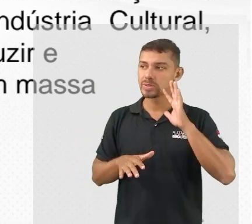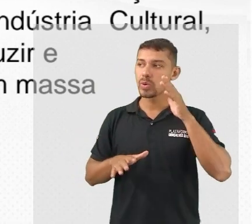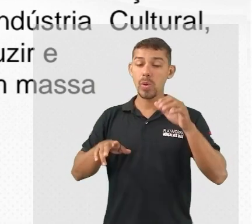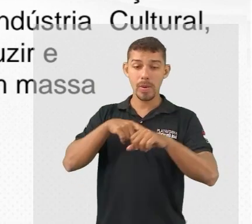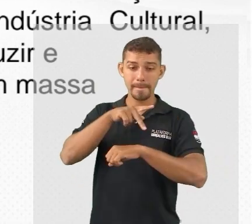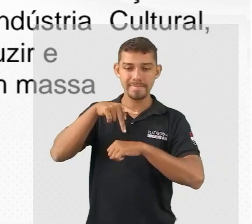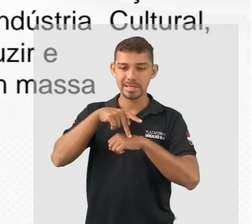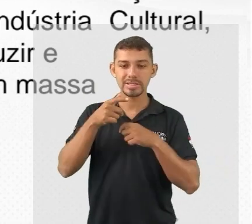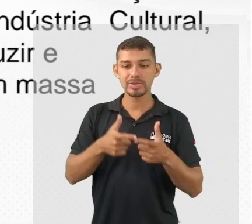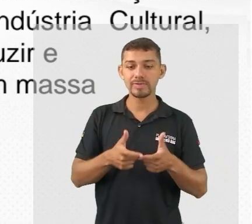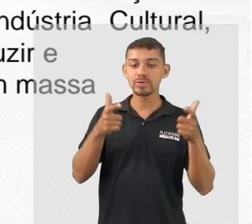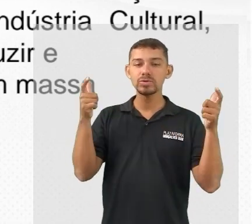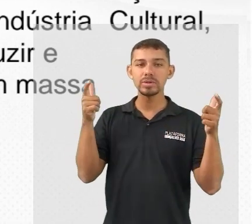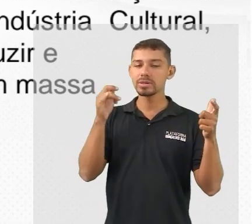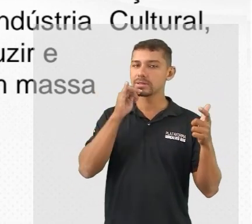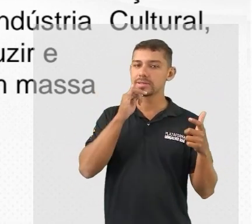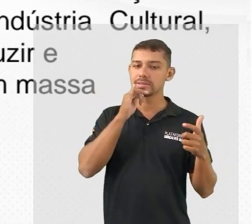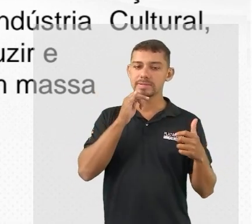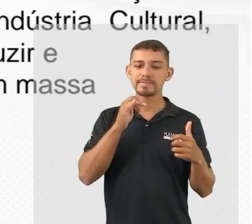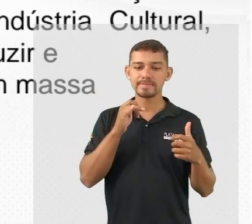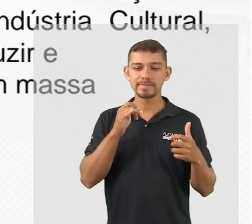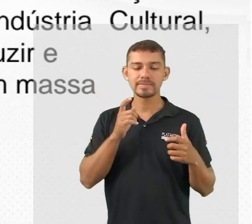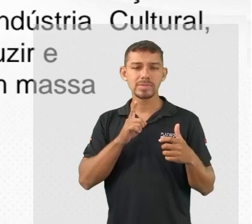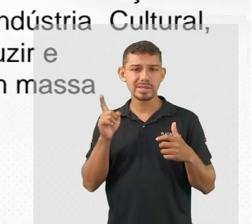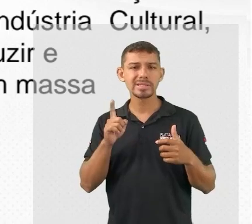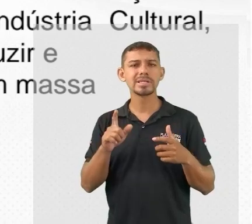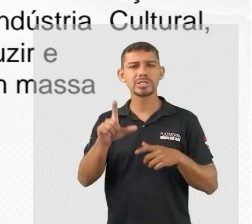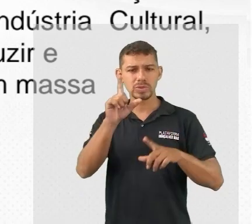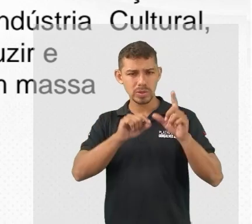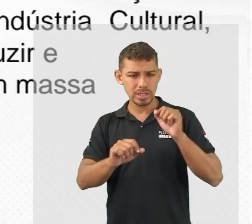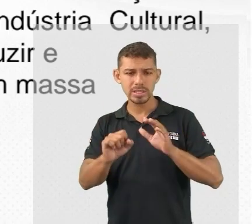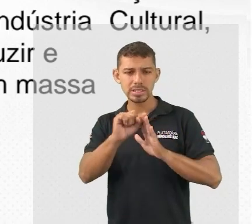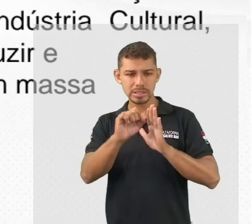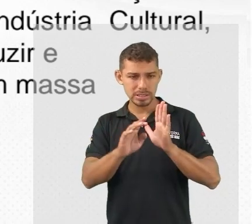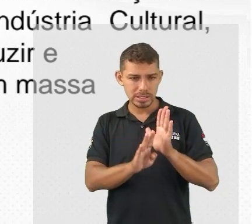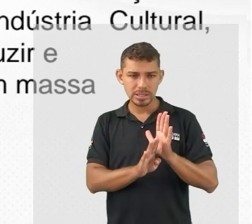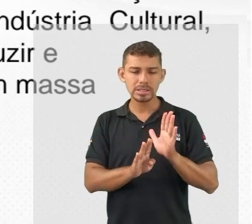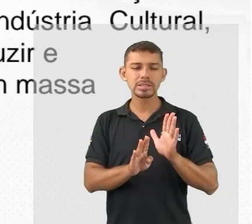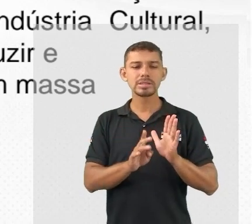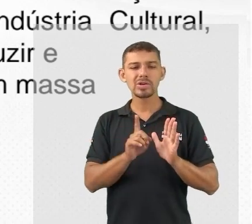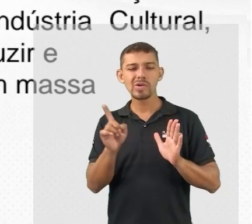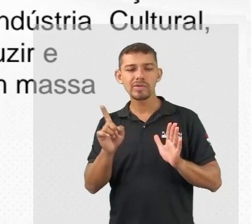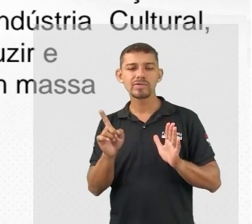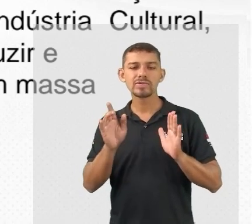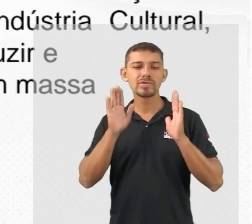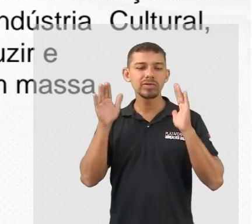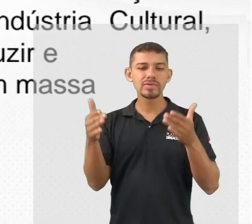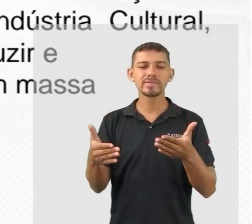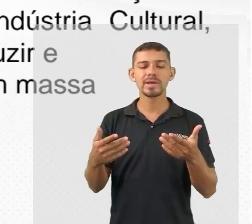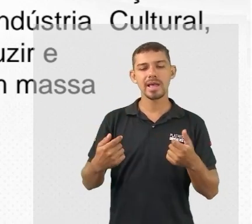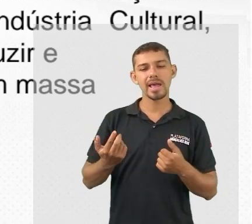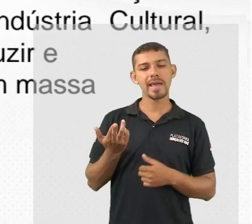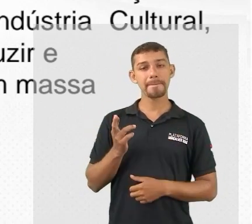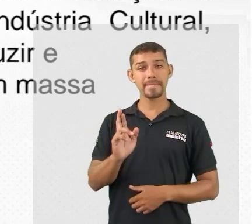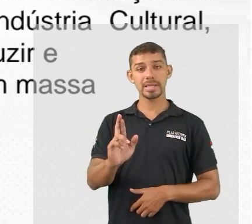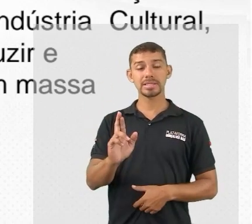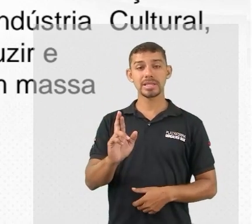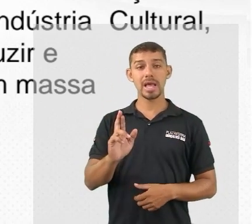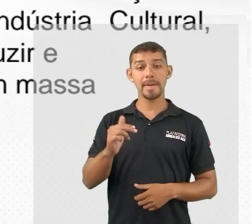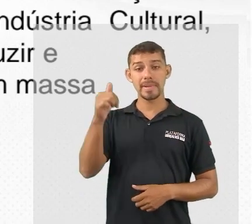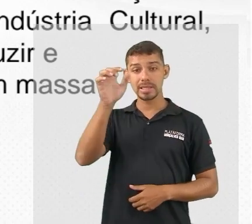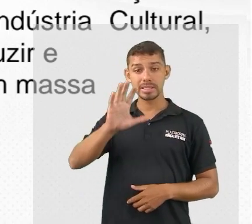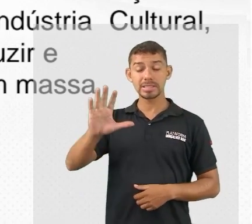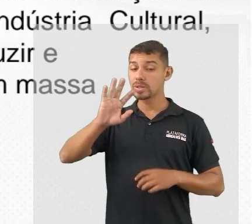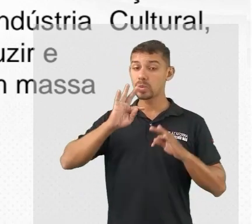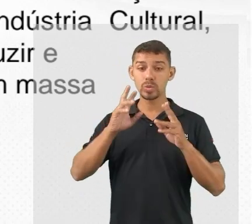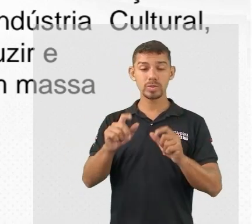país funciona, ele precisa escolher símbolos e forjar esses símbolos como símbolos que vão representar uma nação inteira.